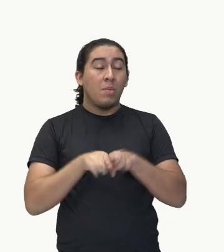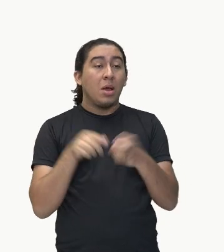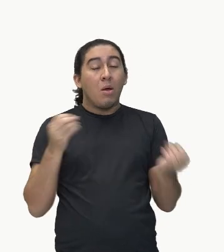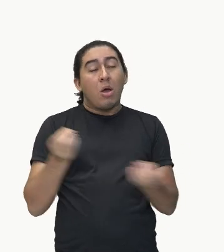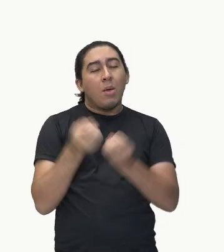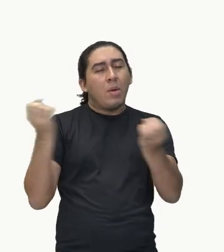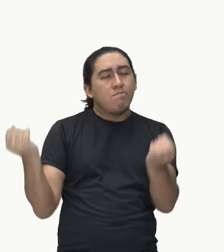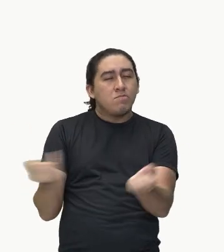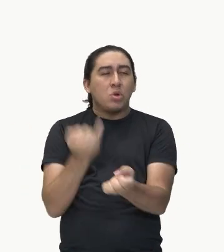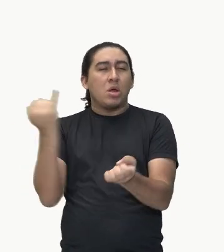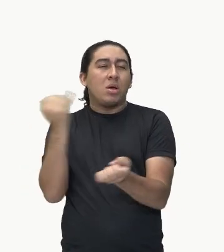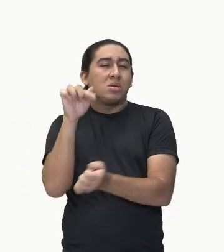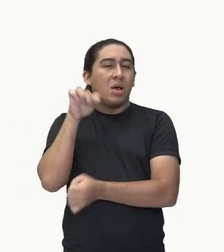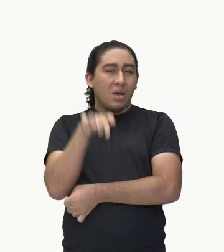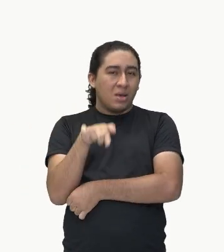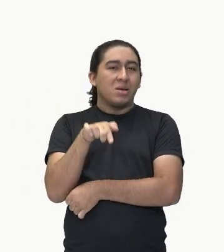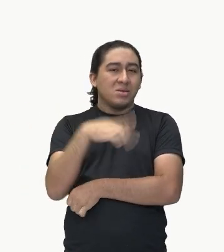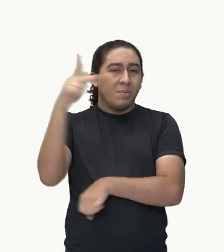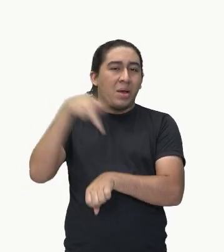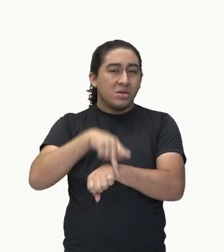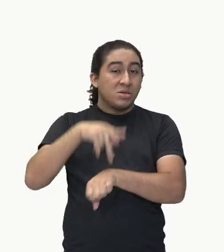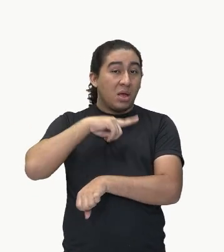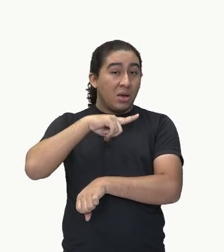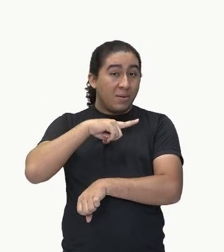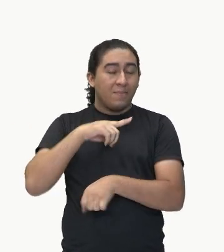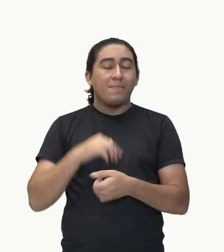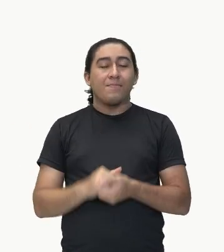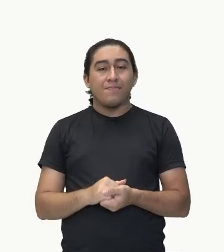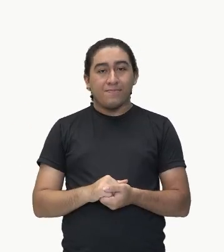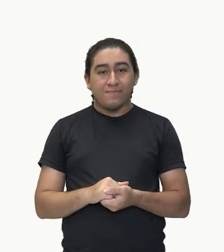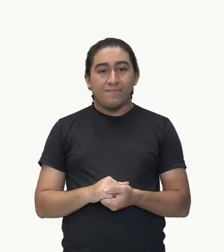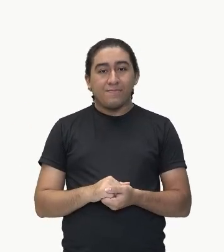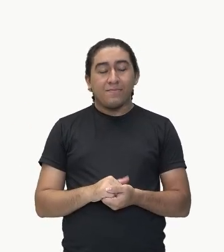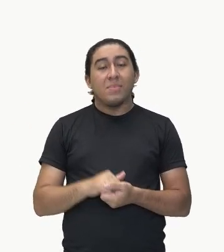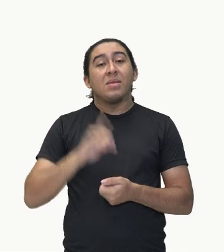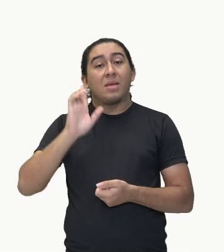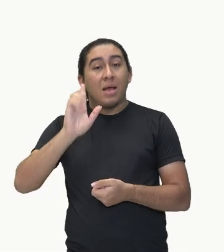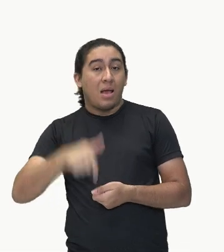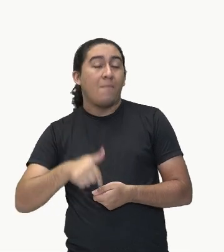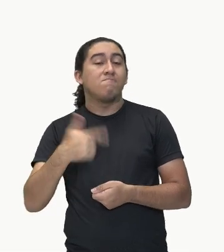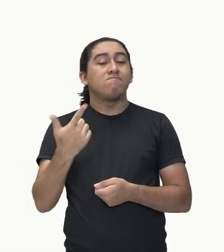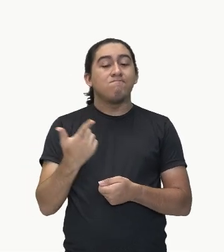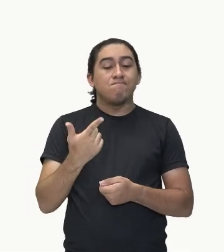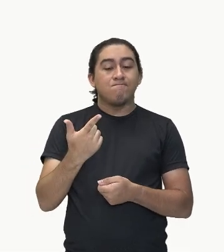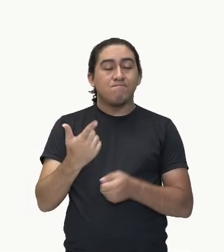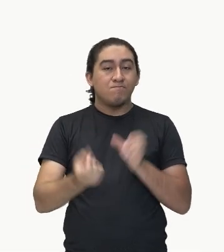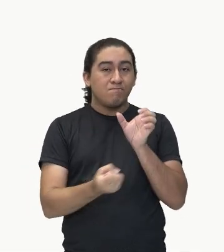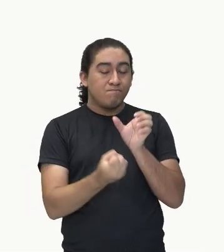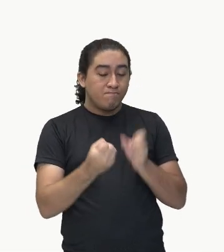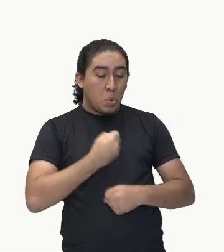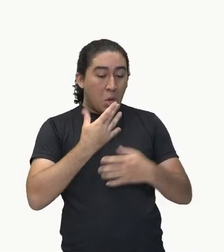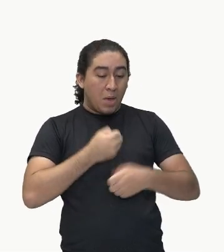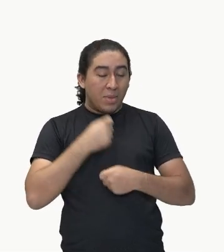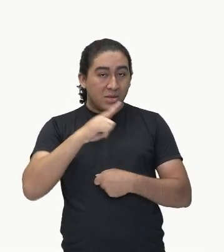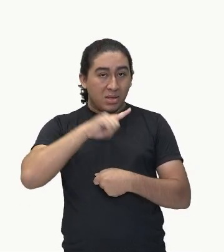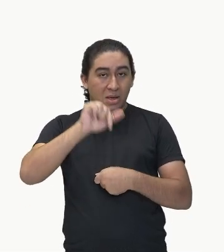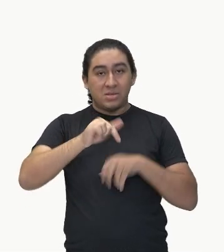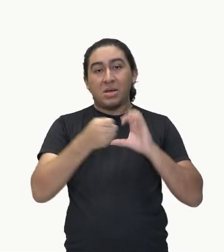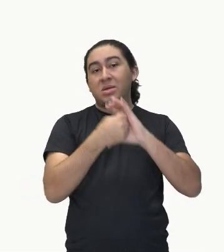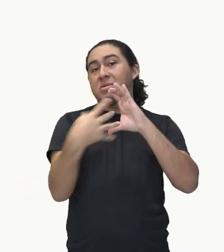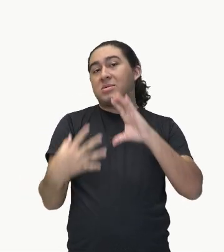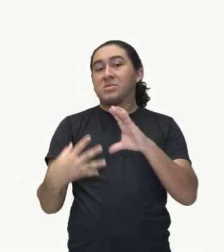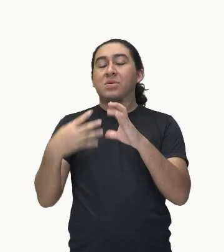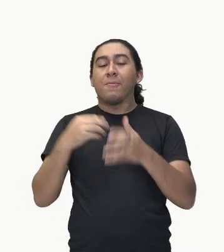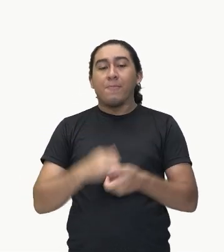que Portugal um dia teve, não é? Então, são poemas que vão abordar este ponto. Temos aí como